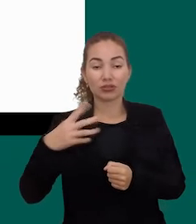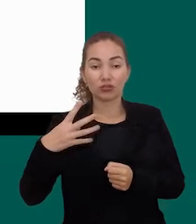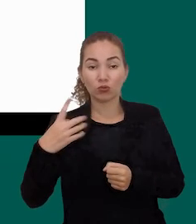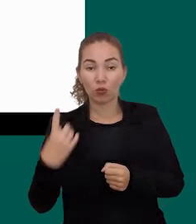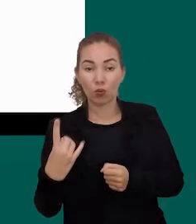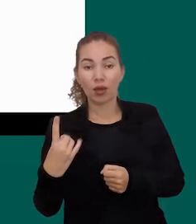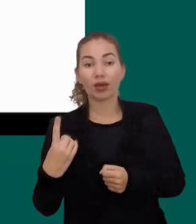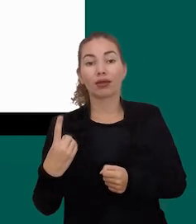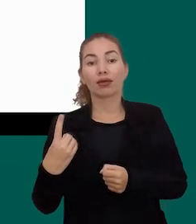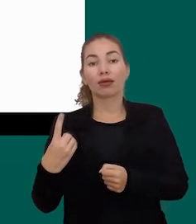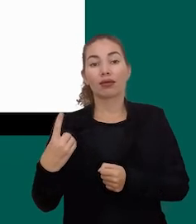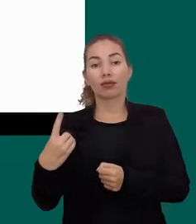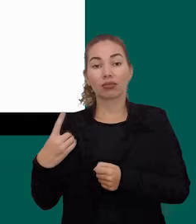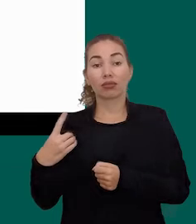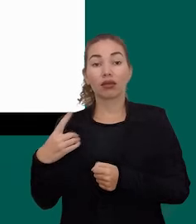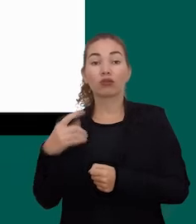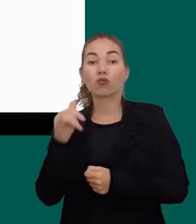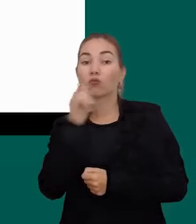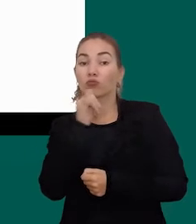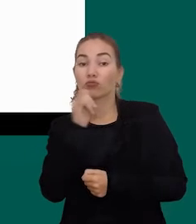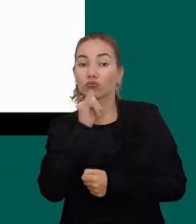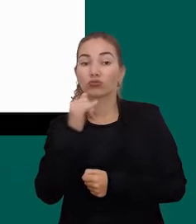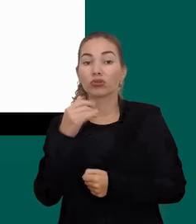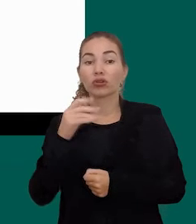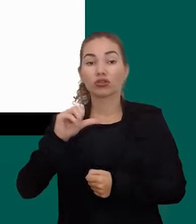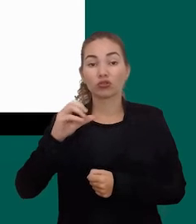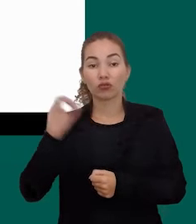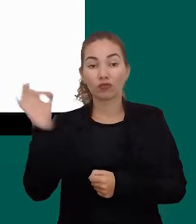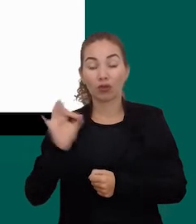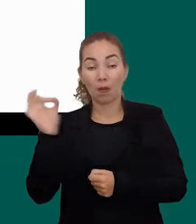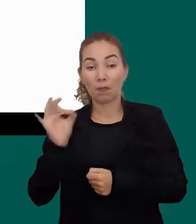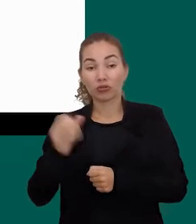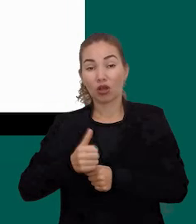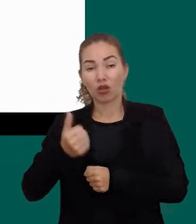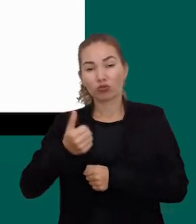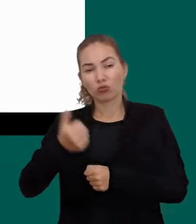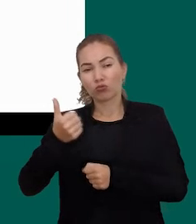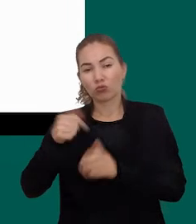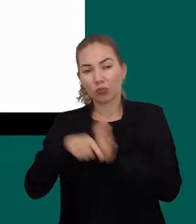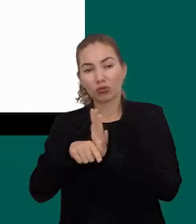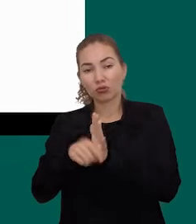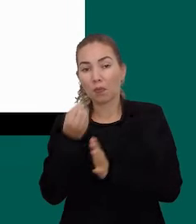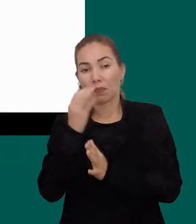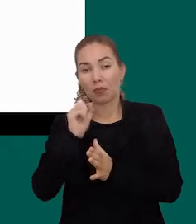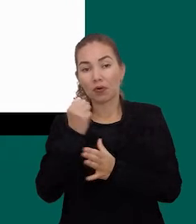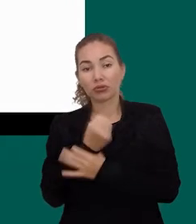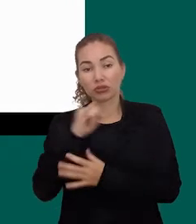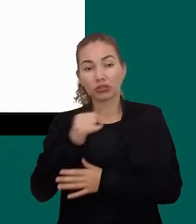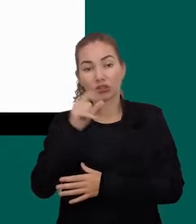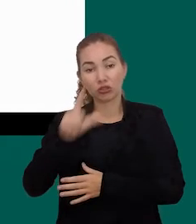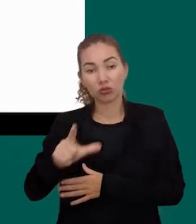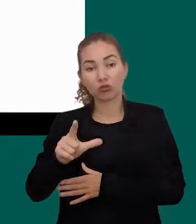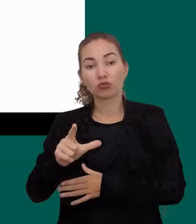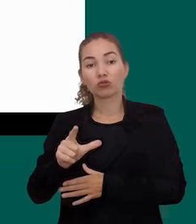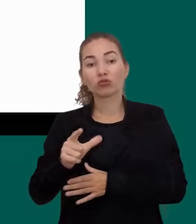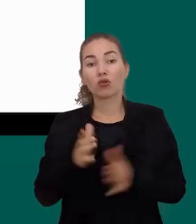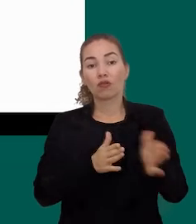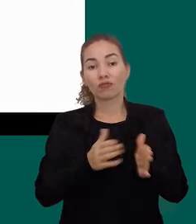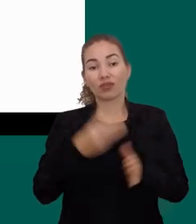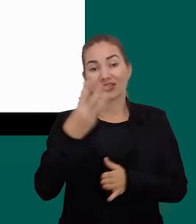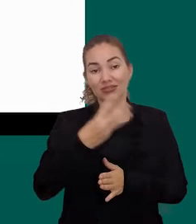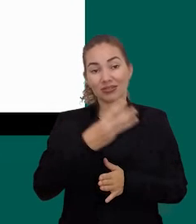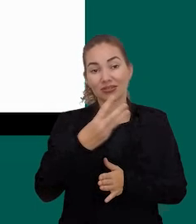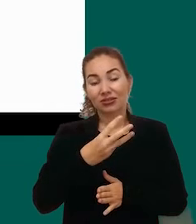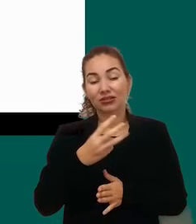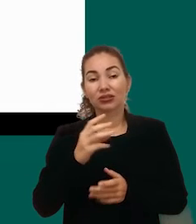boa eficácia, uma eficácia de cerca de 90% nesses primeiros estudos e uma boa segurança. E em julho, início de fase 3 no Brasil, né,